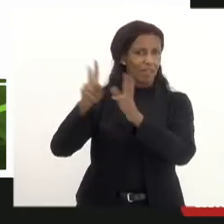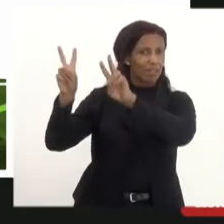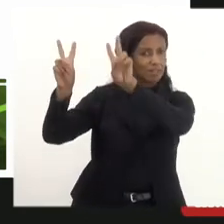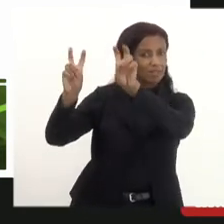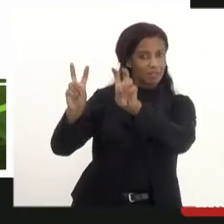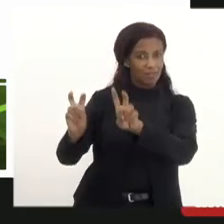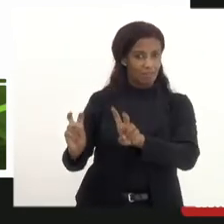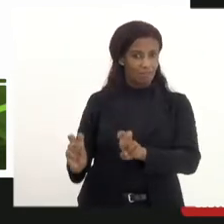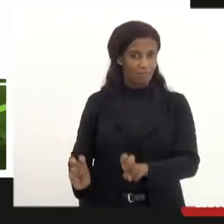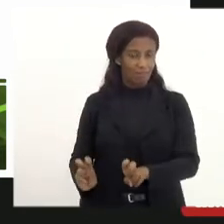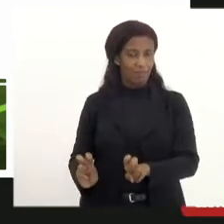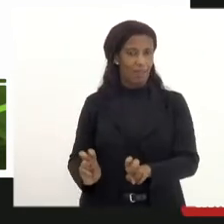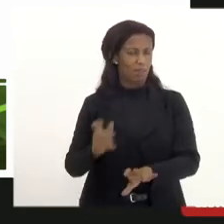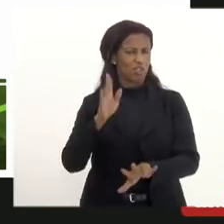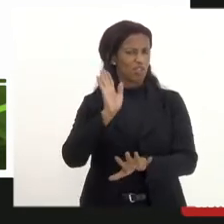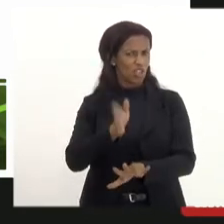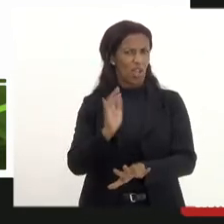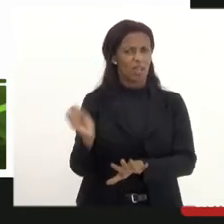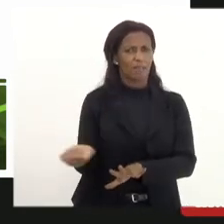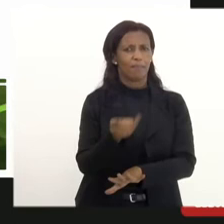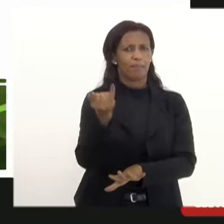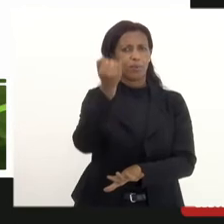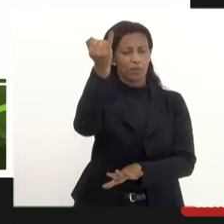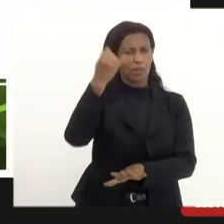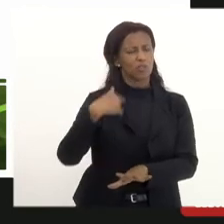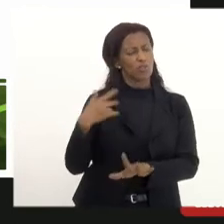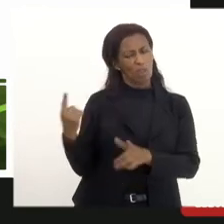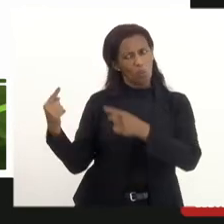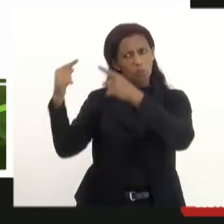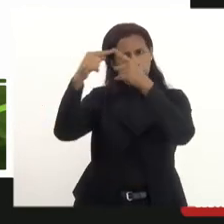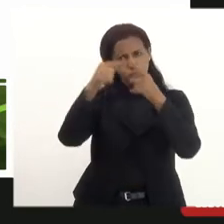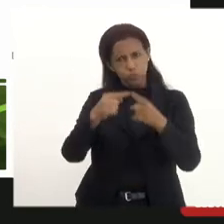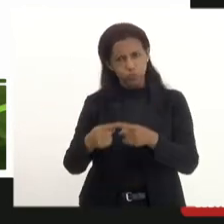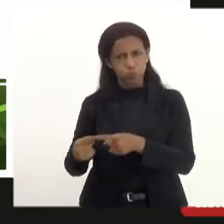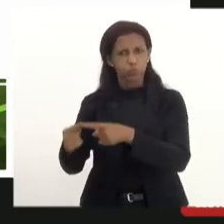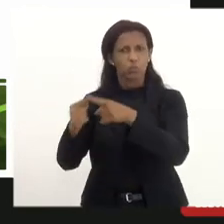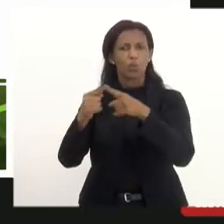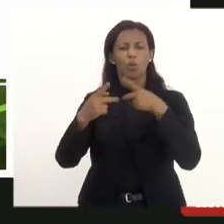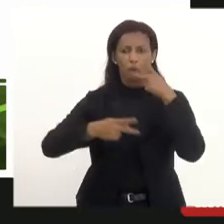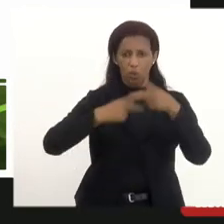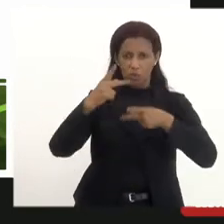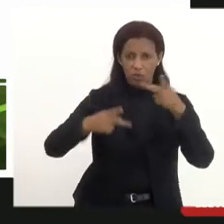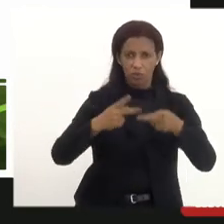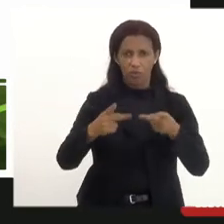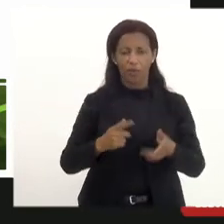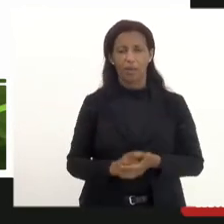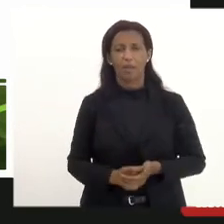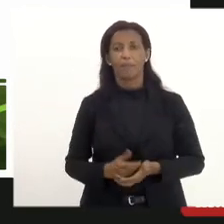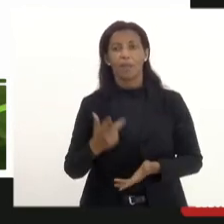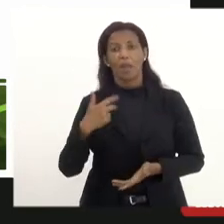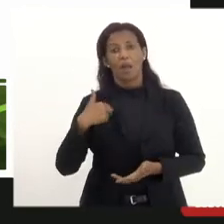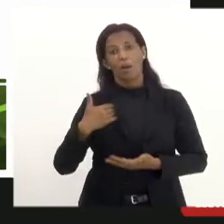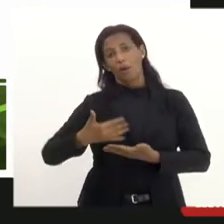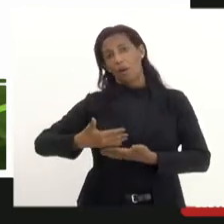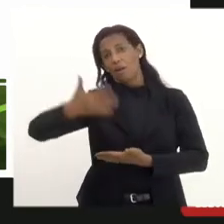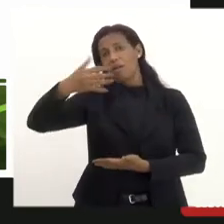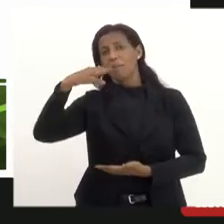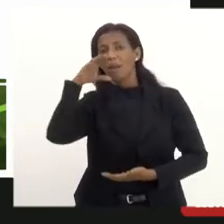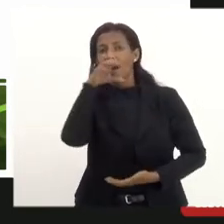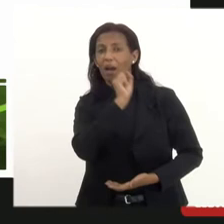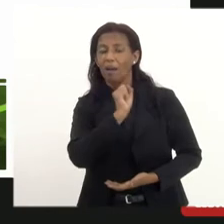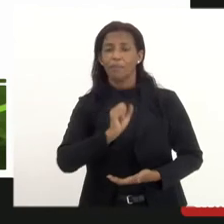temas super importantes, faço coro com as colocações deles. E vou fazer aqui uma apresentação muito